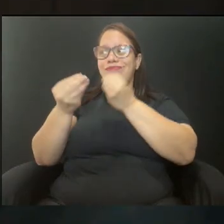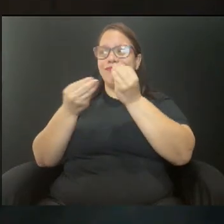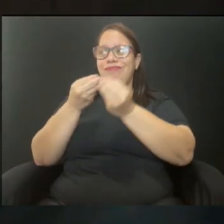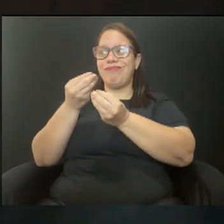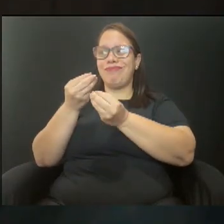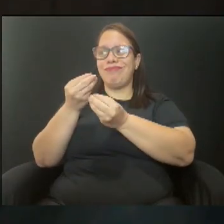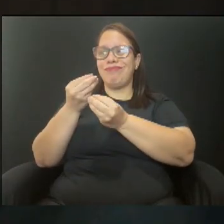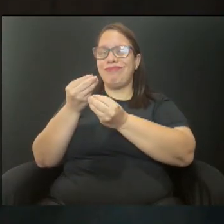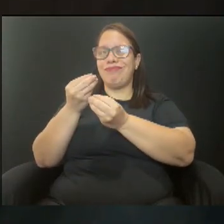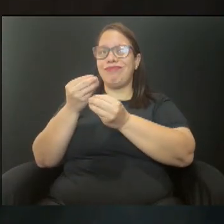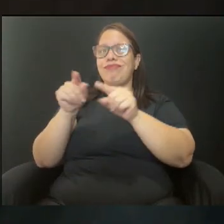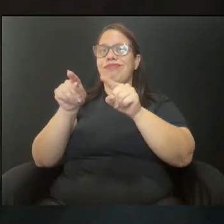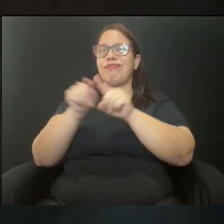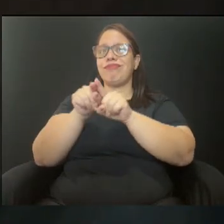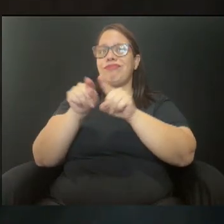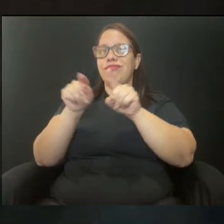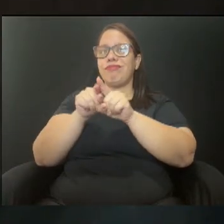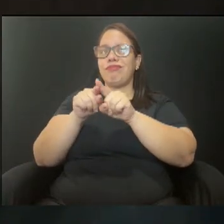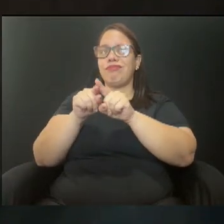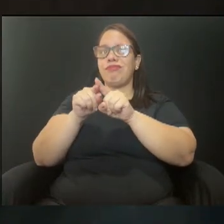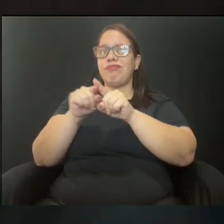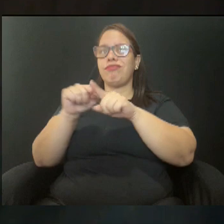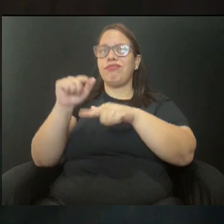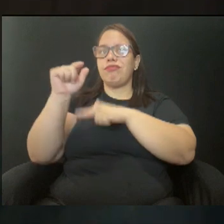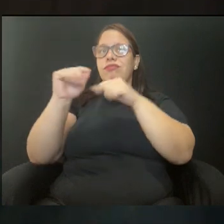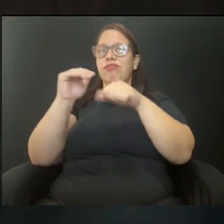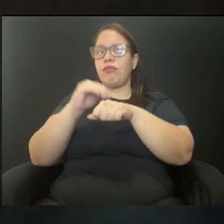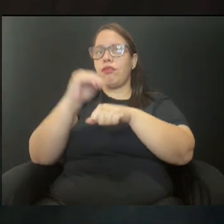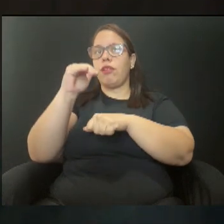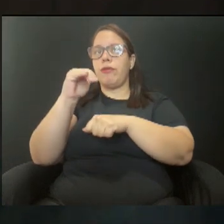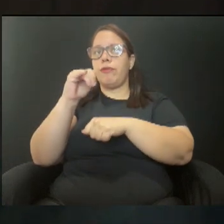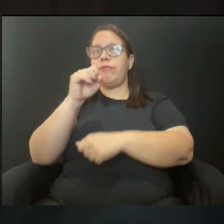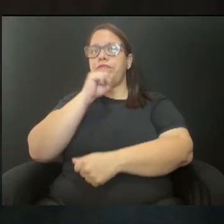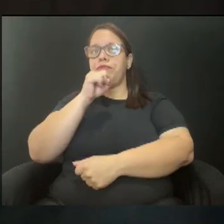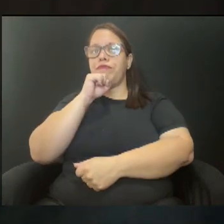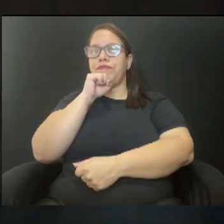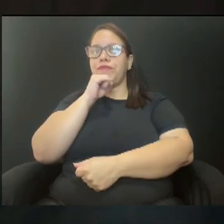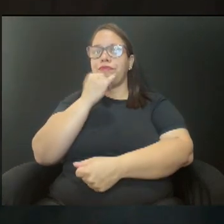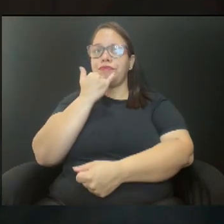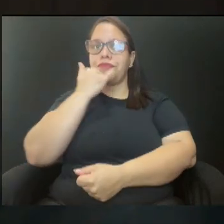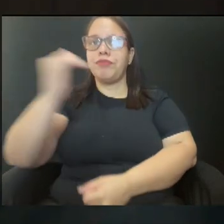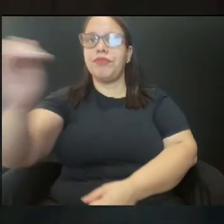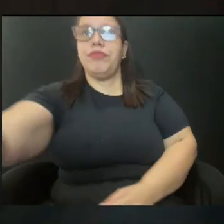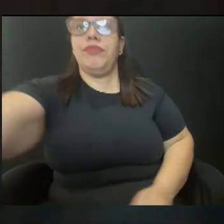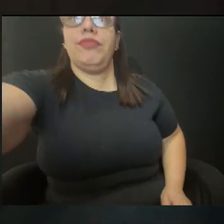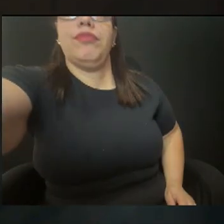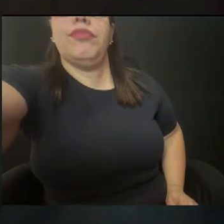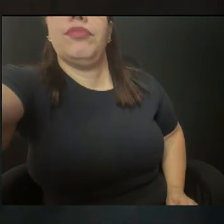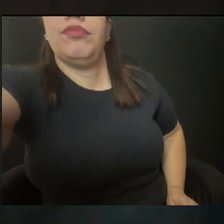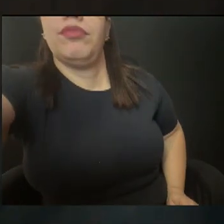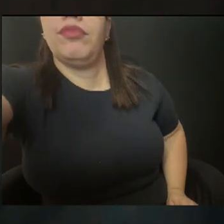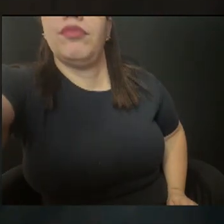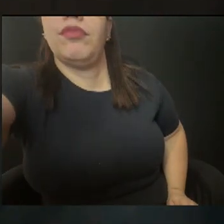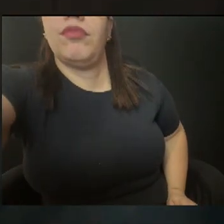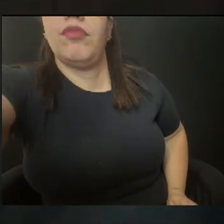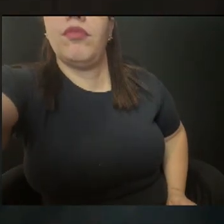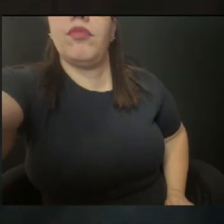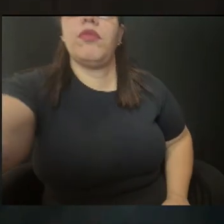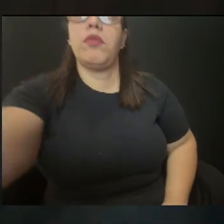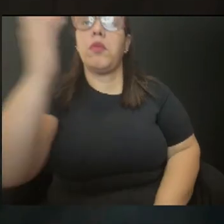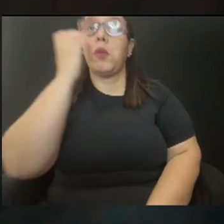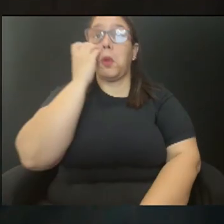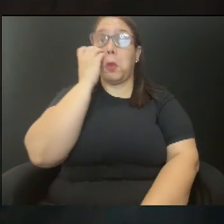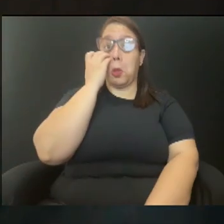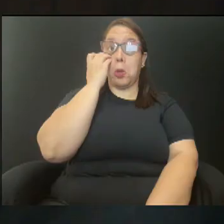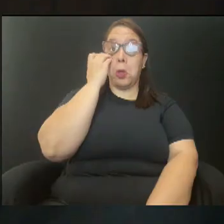para a geração mais velha que passa a ter esse sonho e às vezes não leva em consideração